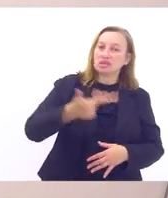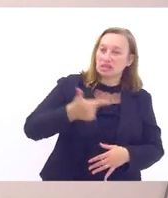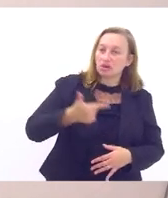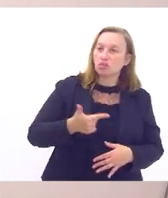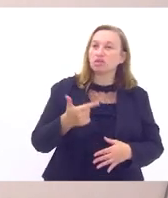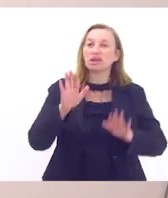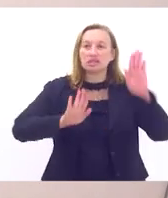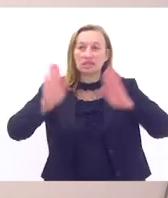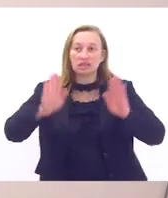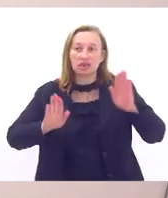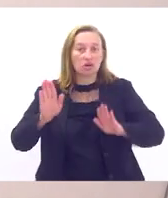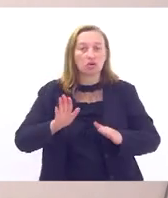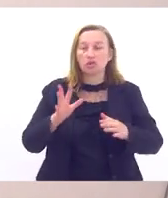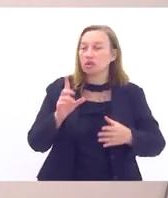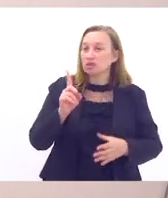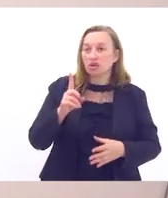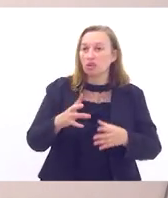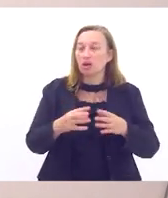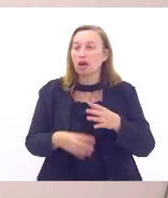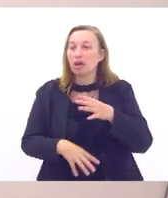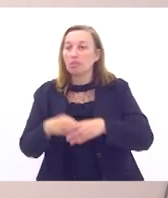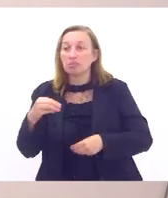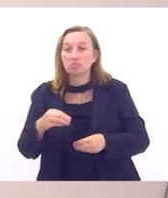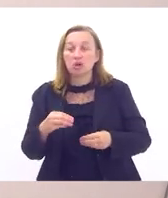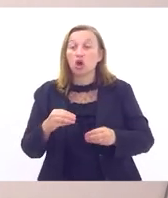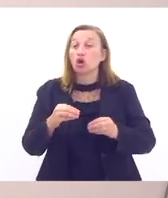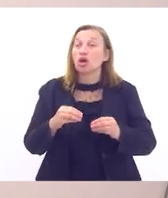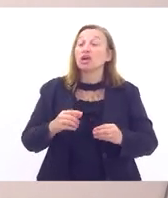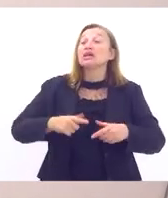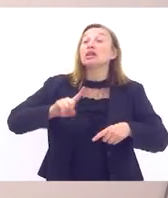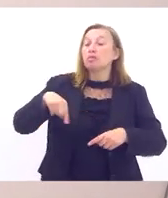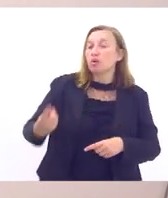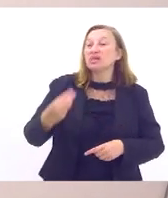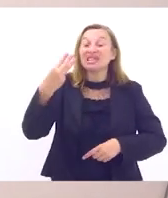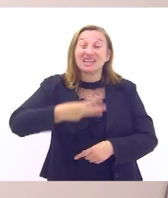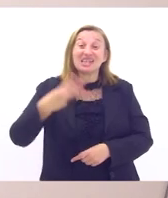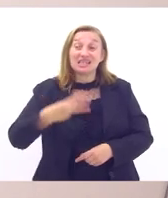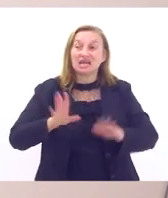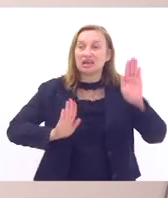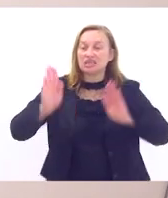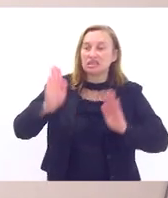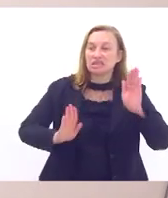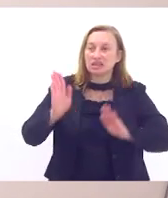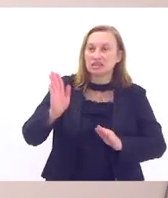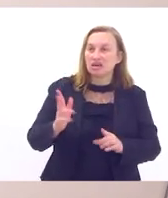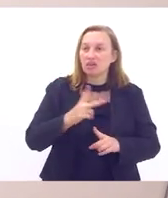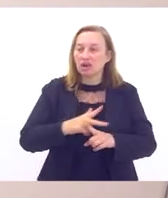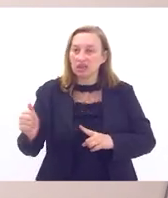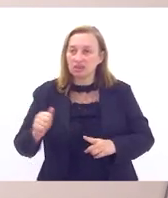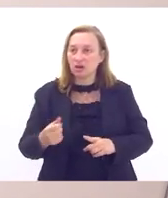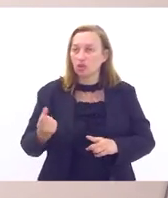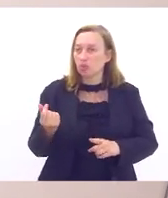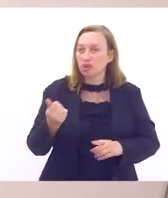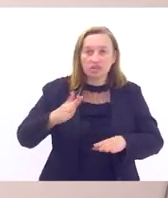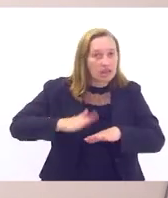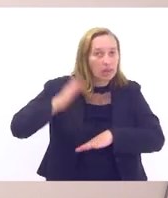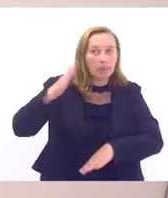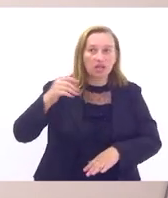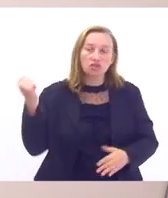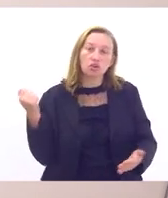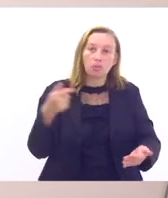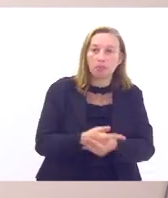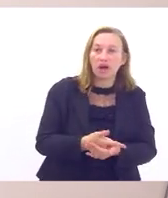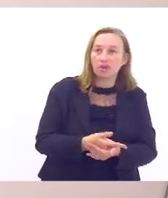não apareceu ninguém, fizemos uma terceira vez, aí apareceu uma empresa que ganhou, e o preço para montar a bicicleta era maior do que o preço pago para comprar